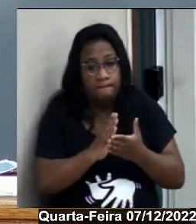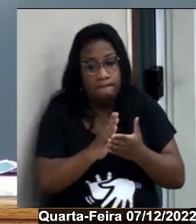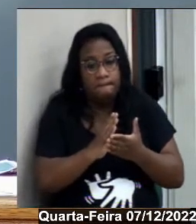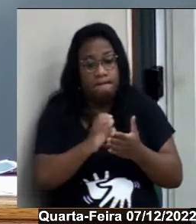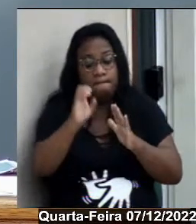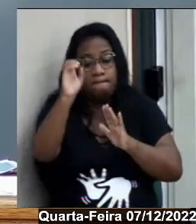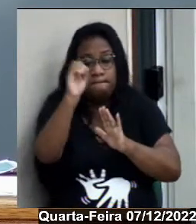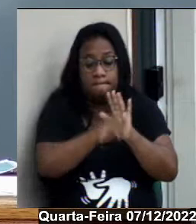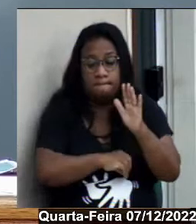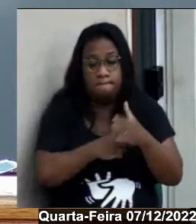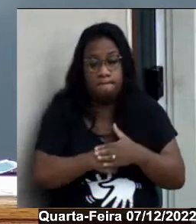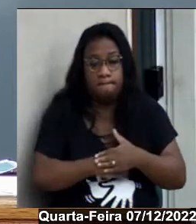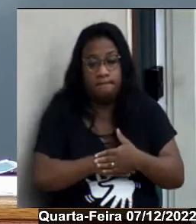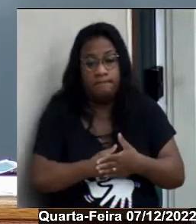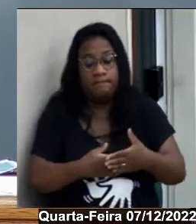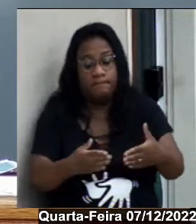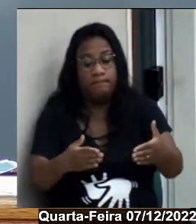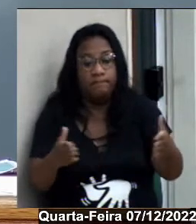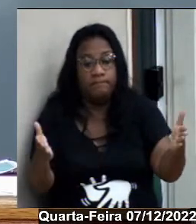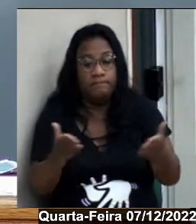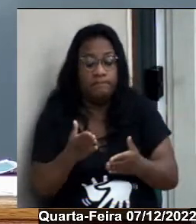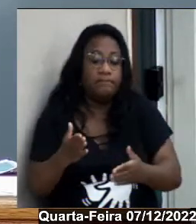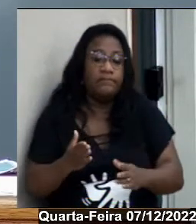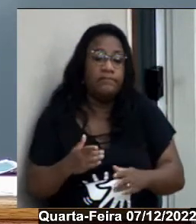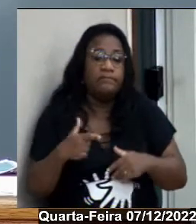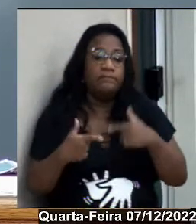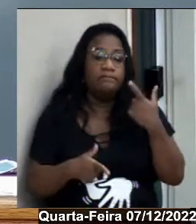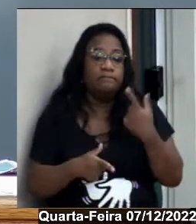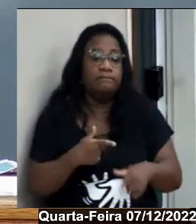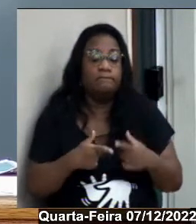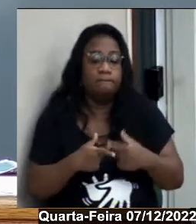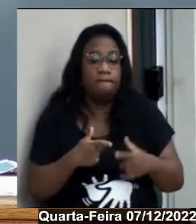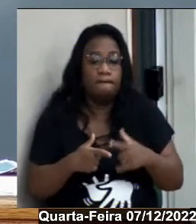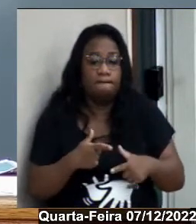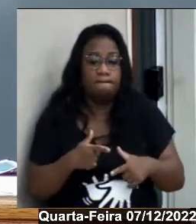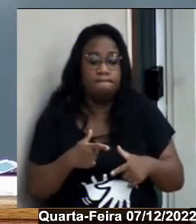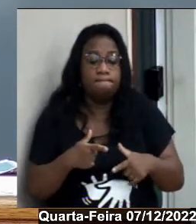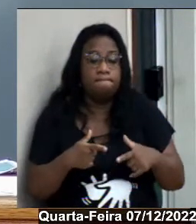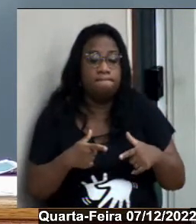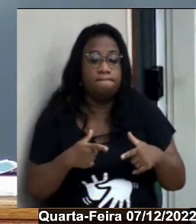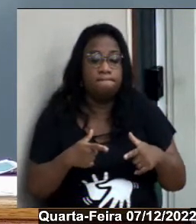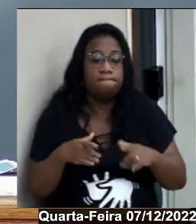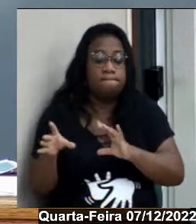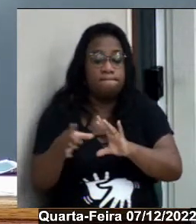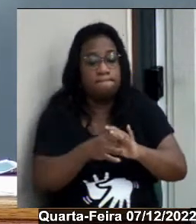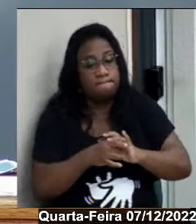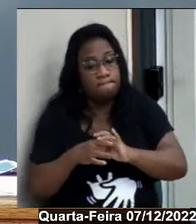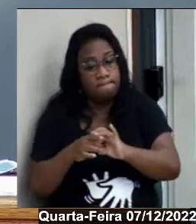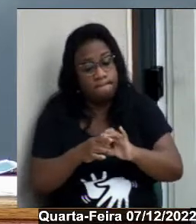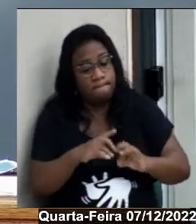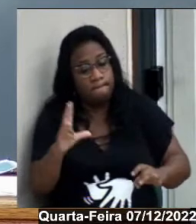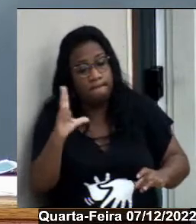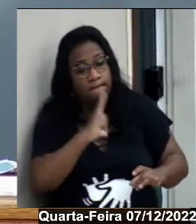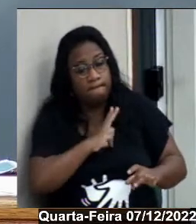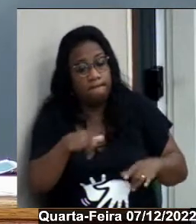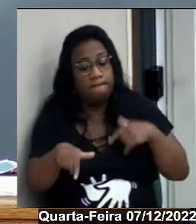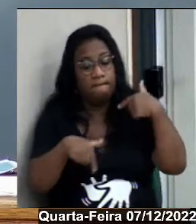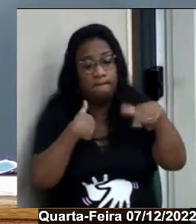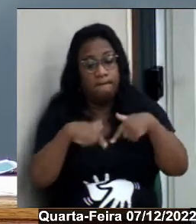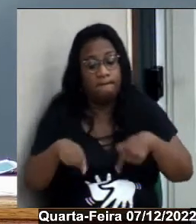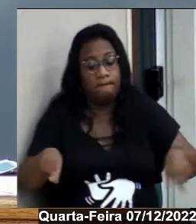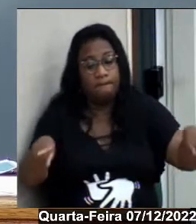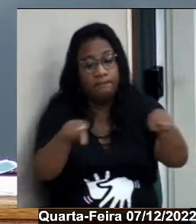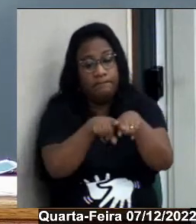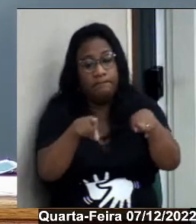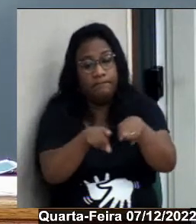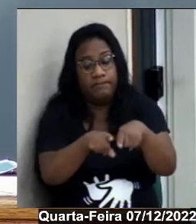ordem administrativa e a resolução dos problemas internos nas relações interpessoais e de